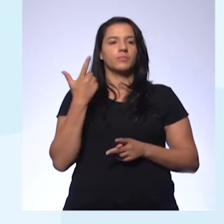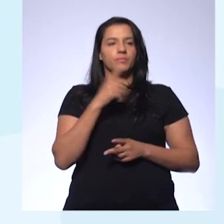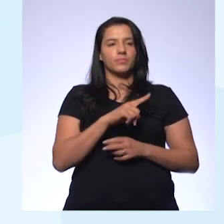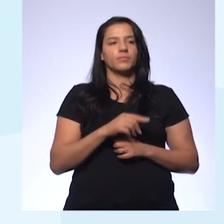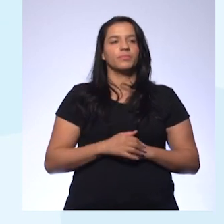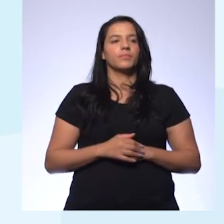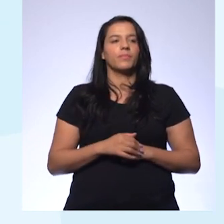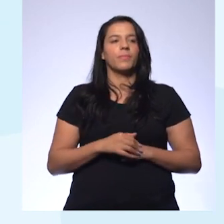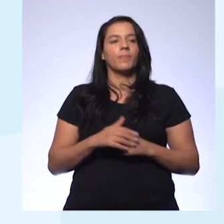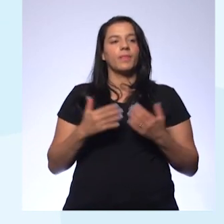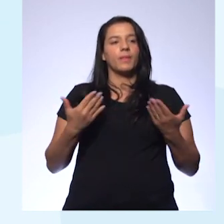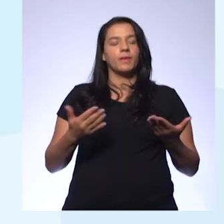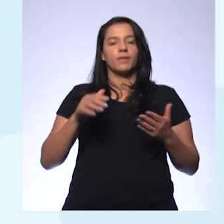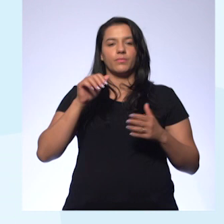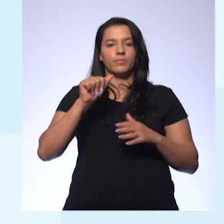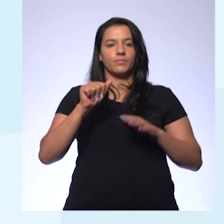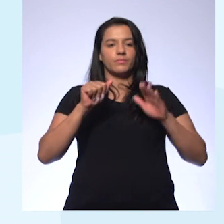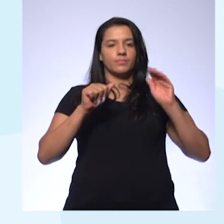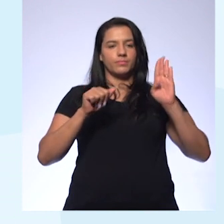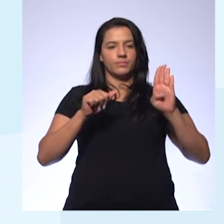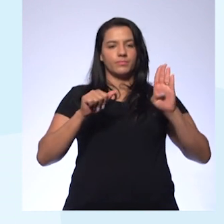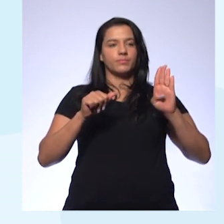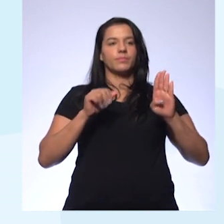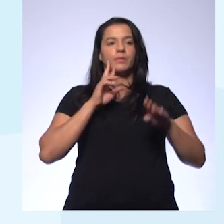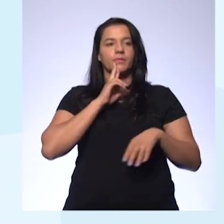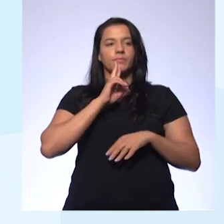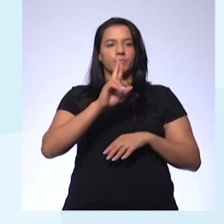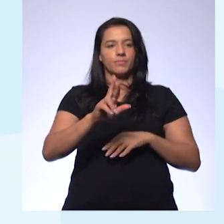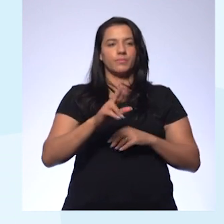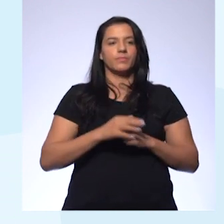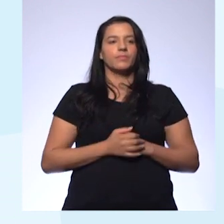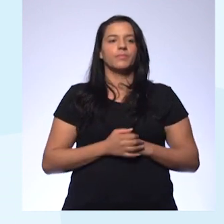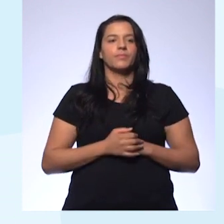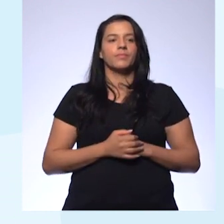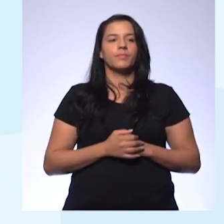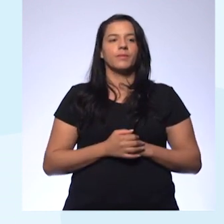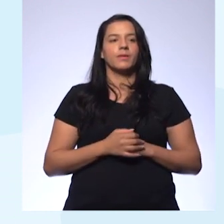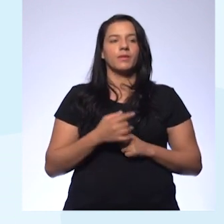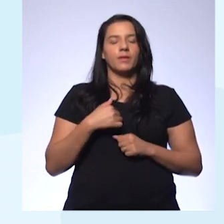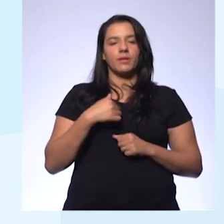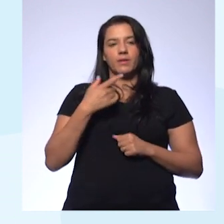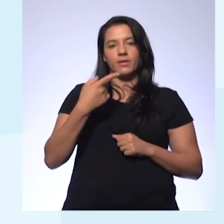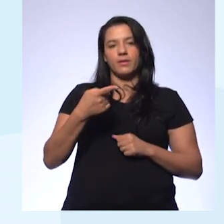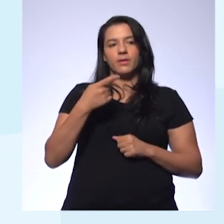pergunta assim, sobre A e B, responda. São